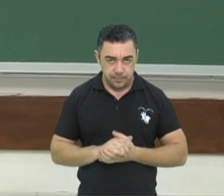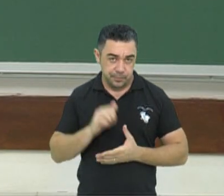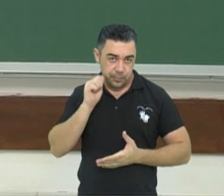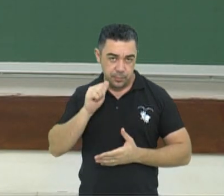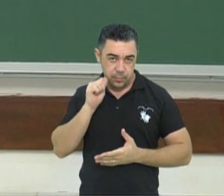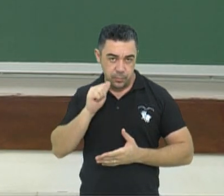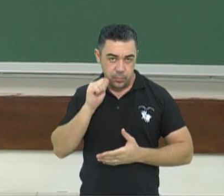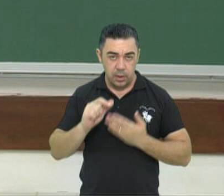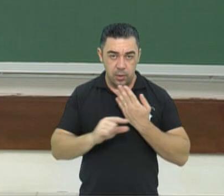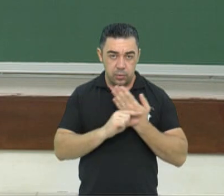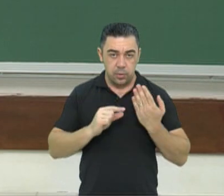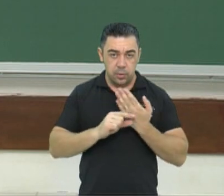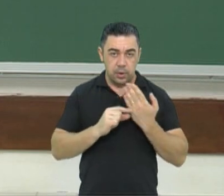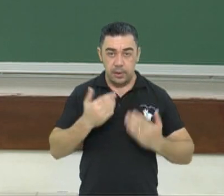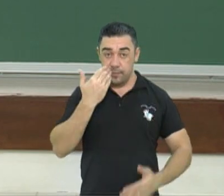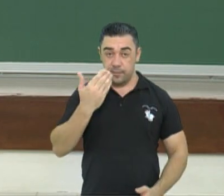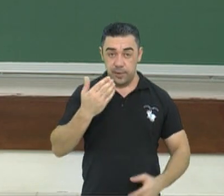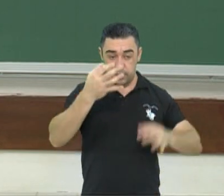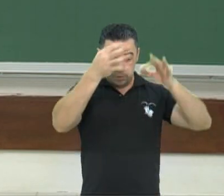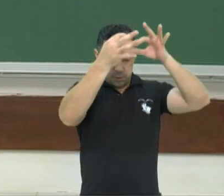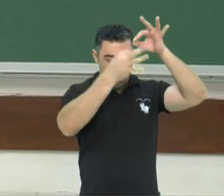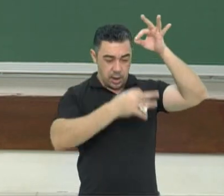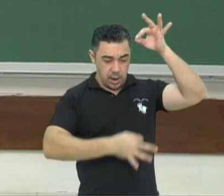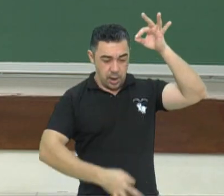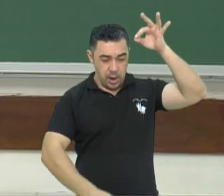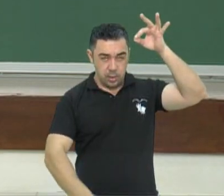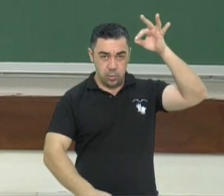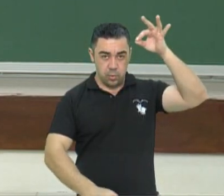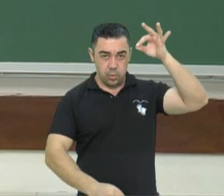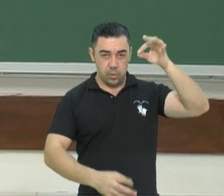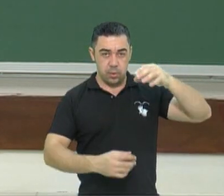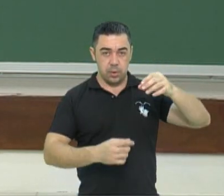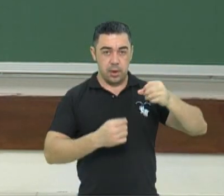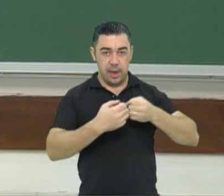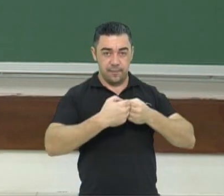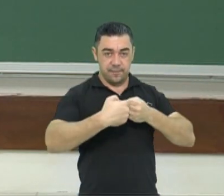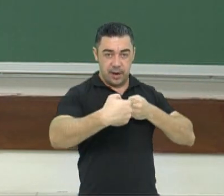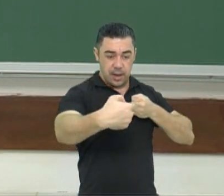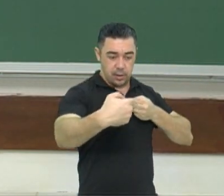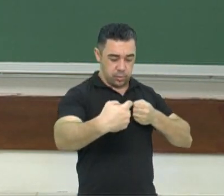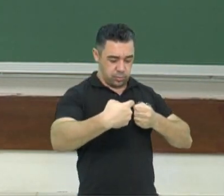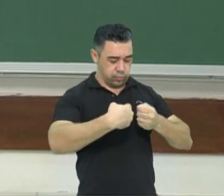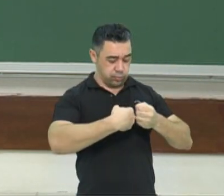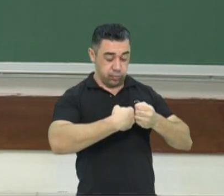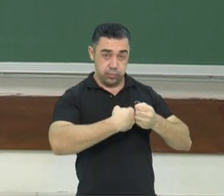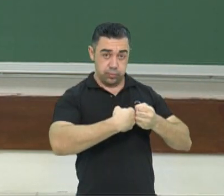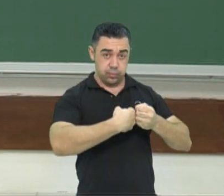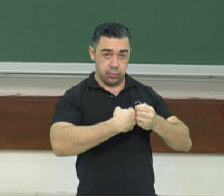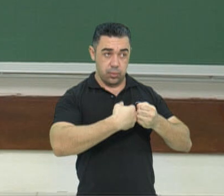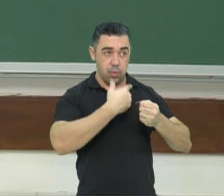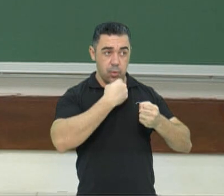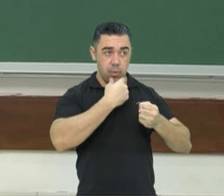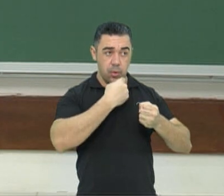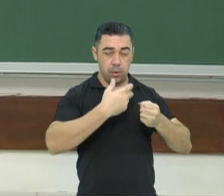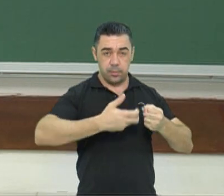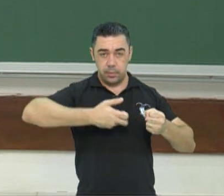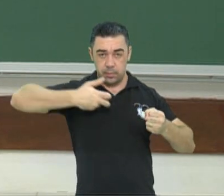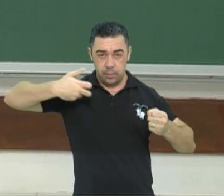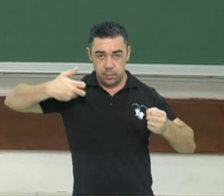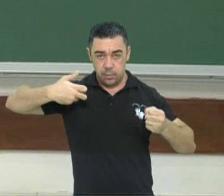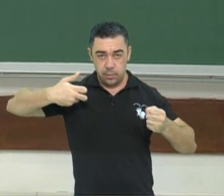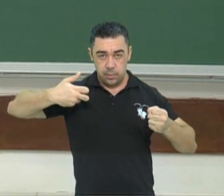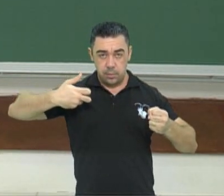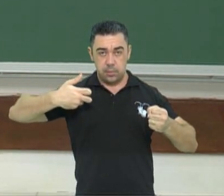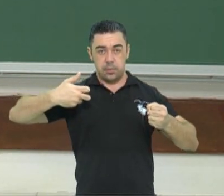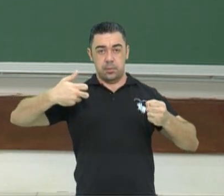Marina está na frente do arco, a flecha está aqui e ela se inclina para trás. O Ulai está com a mão na flecha e se